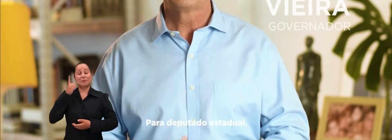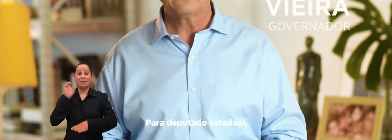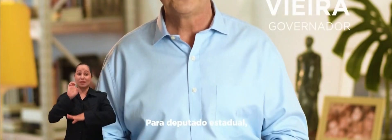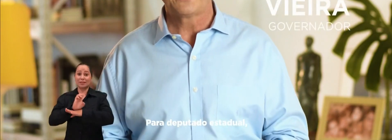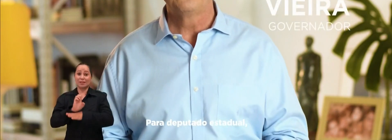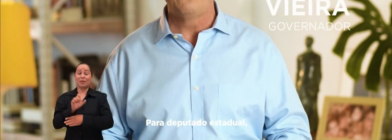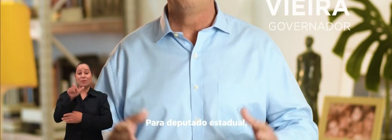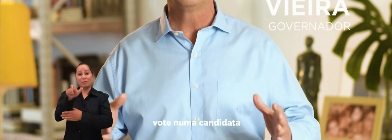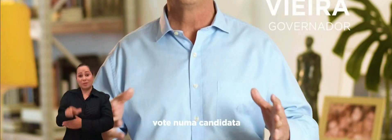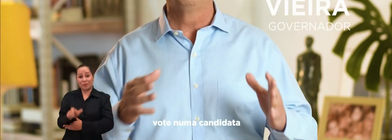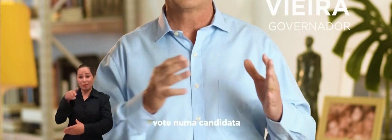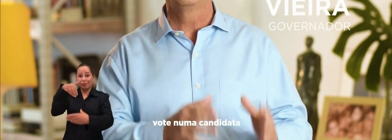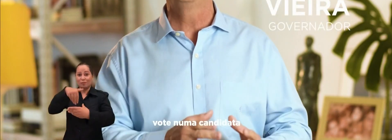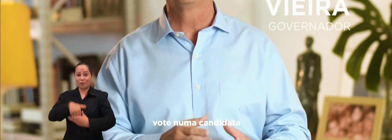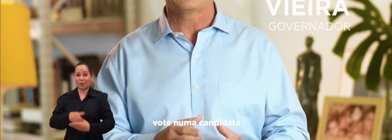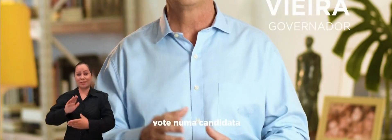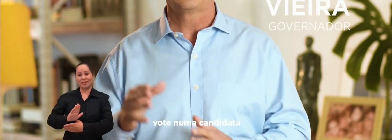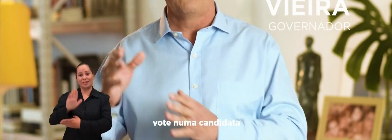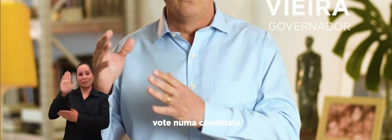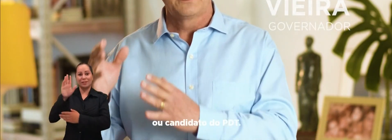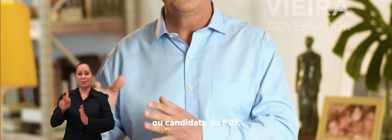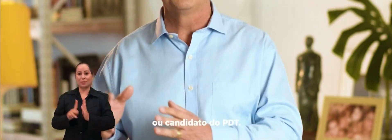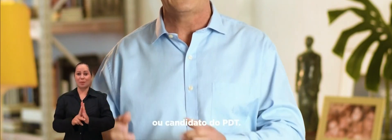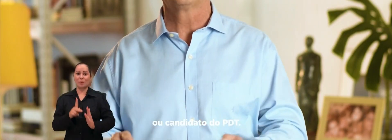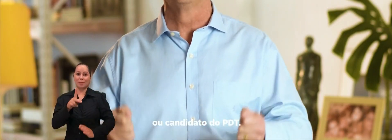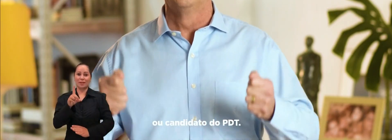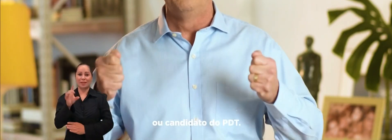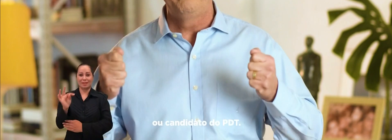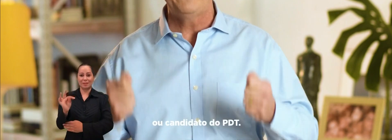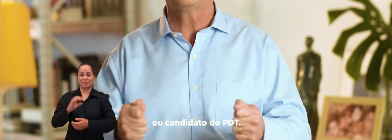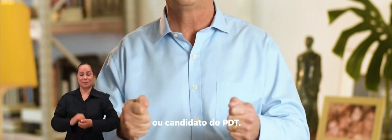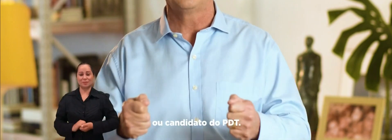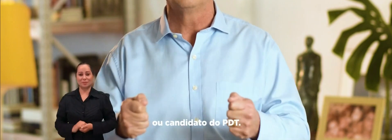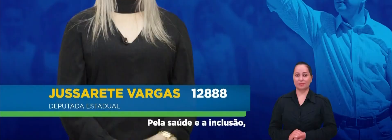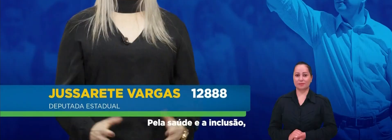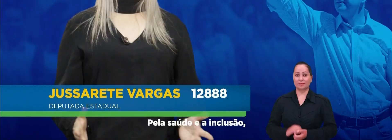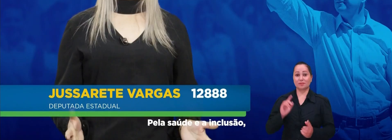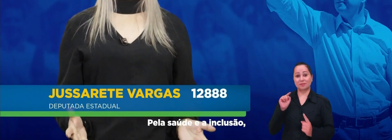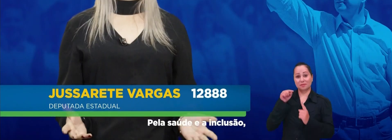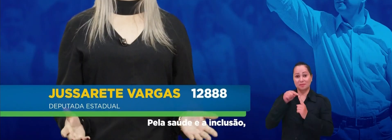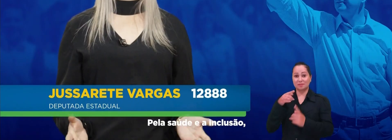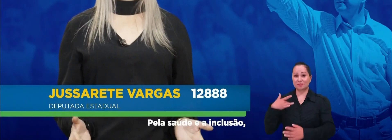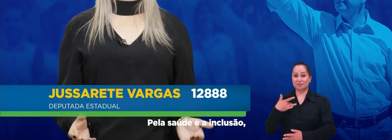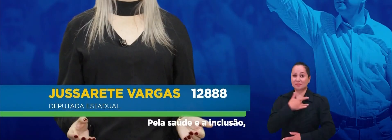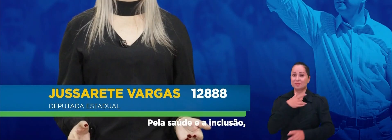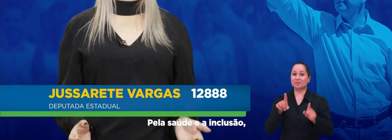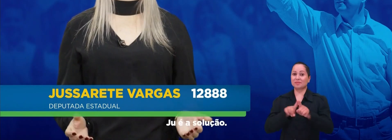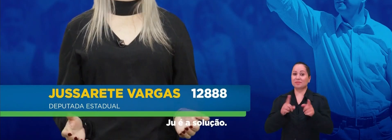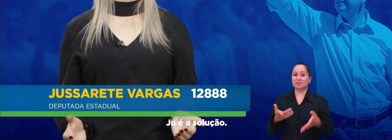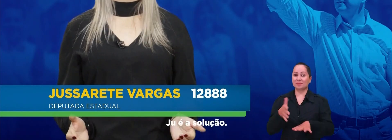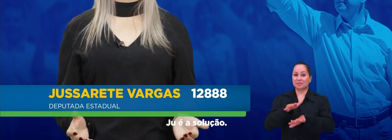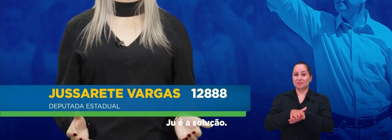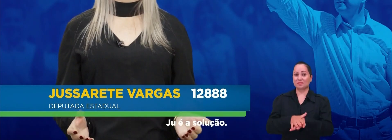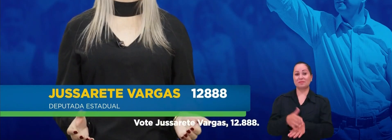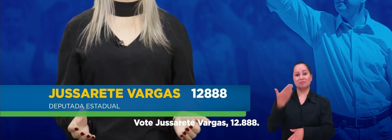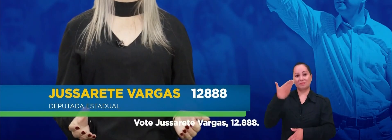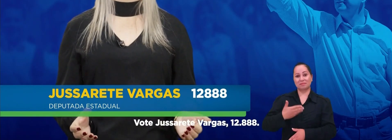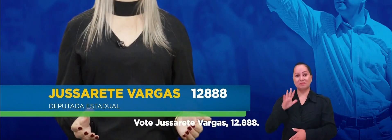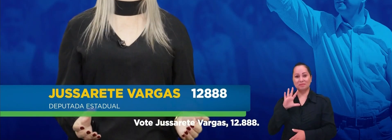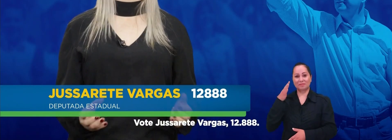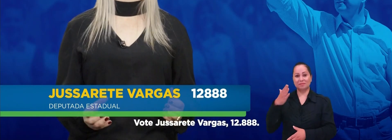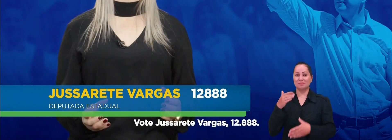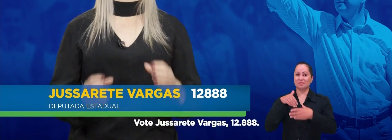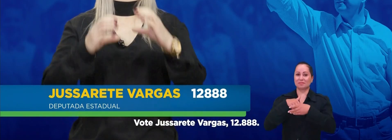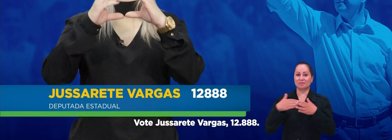Para deputado estadual, vote numa candidata ou candidato do PDT. Pela saúde e inclusão, Juê a solução.